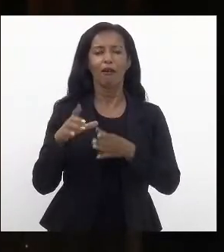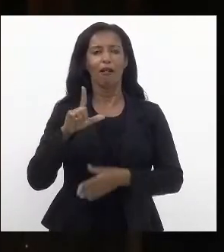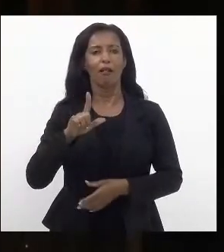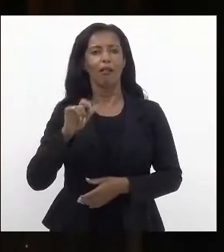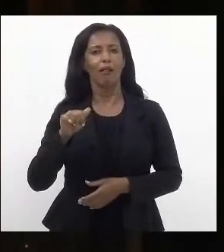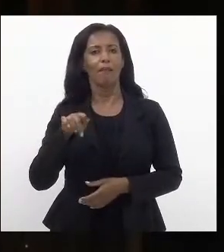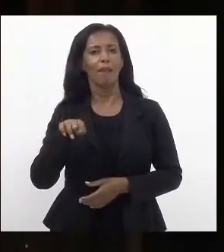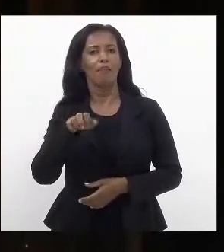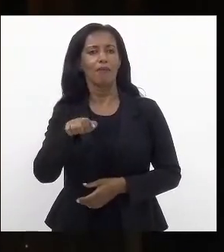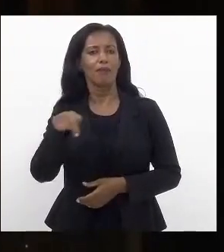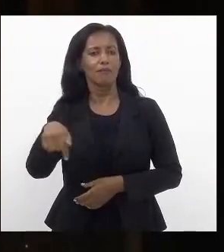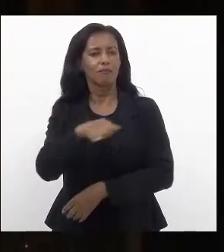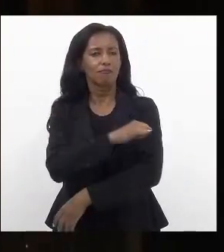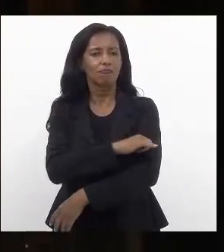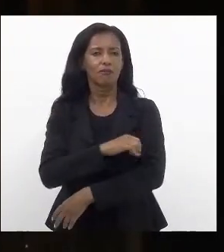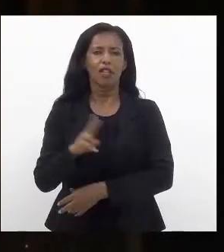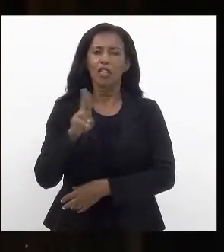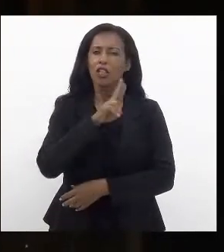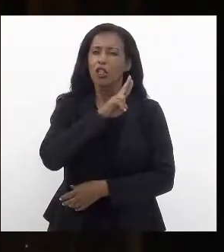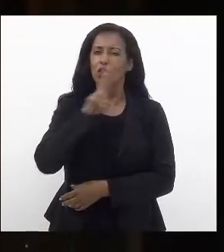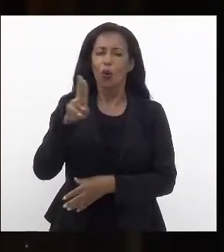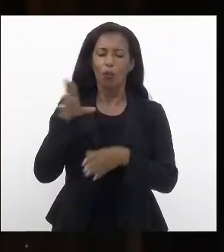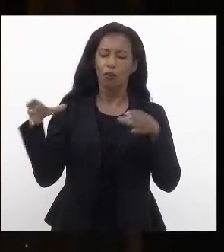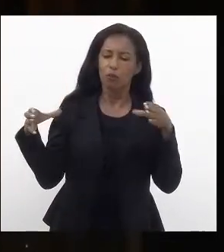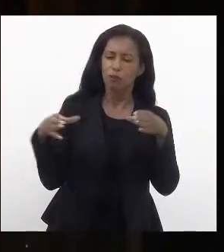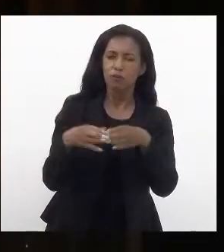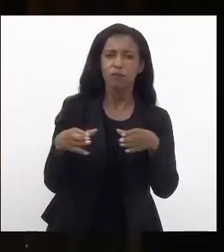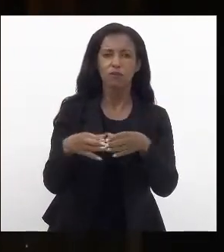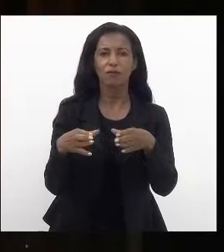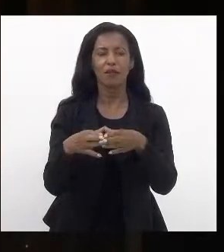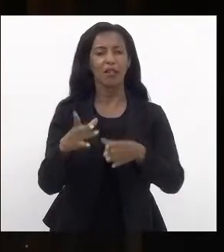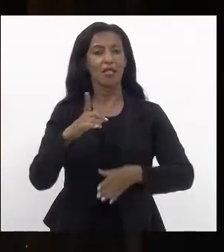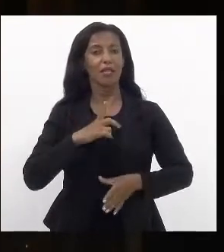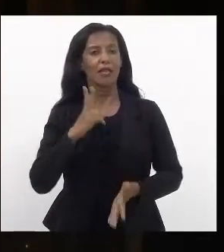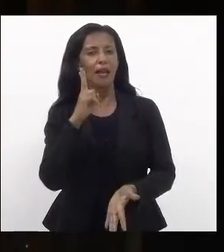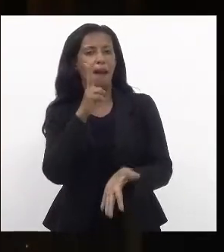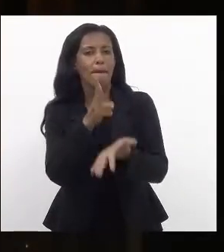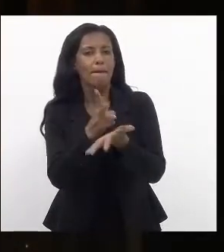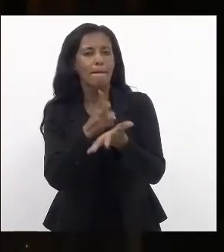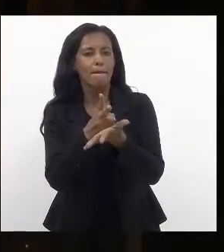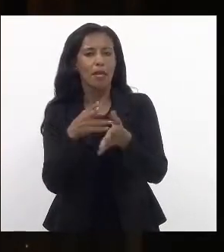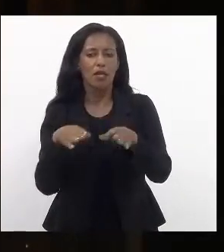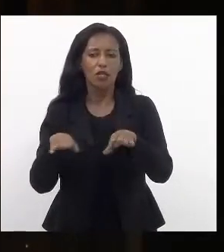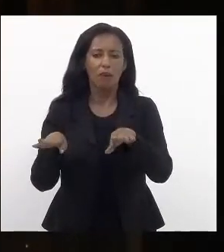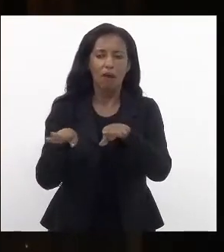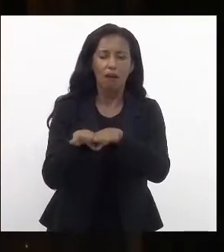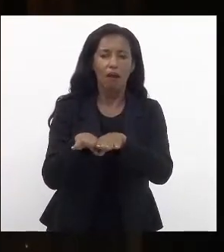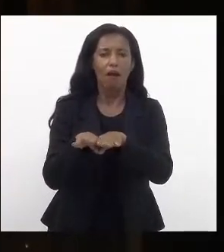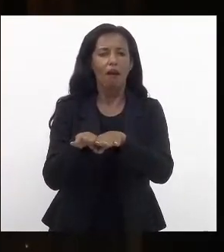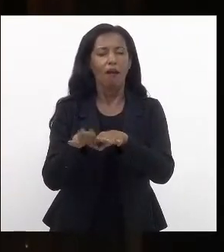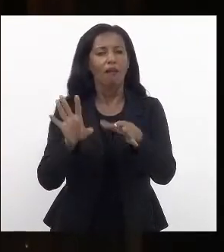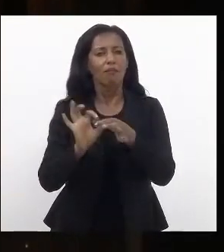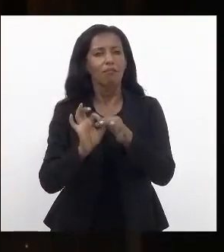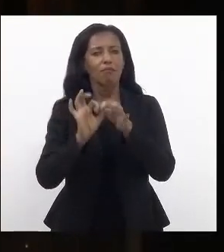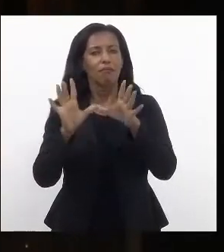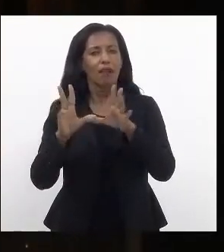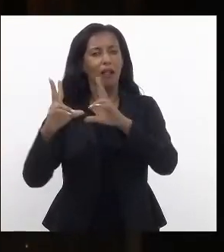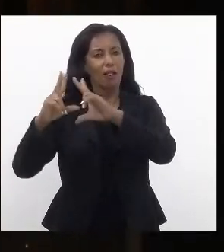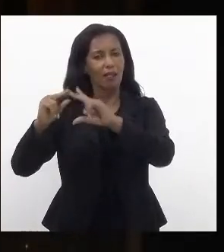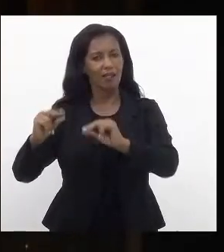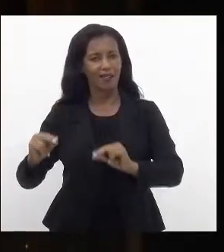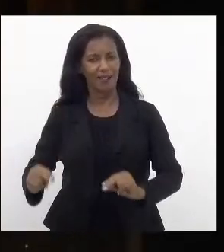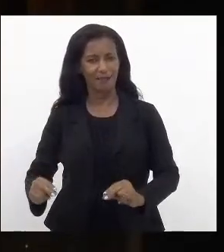no Rio de Janeiro, em nome da Liga Libanesa, uma entidade que tem a mesma idade da independência do Líbano, sabe? Estende